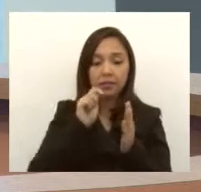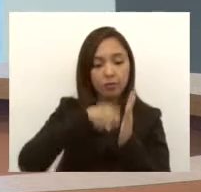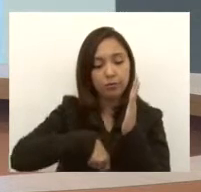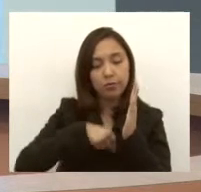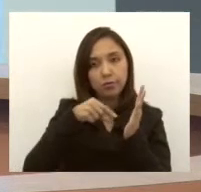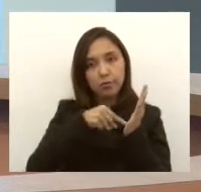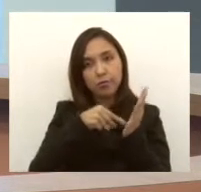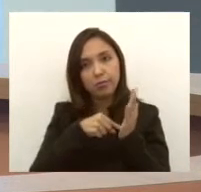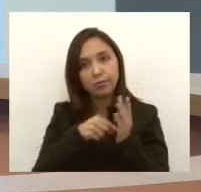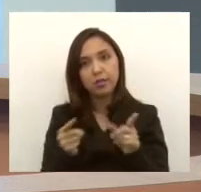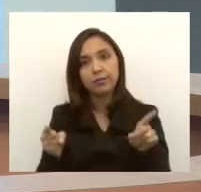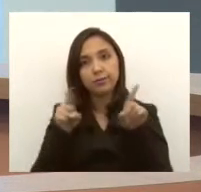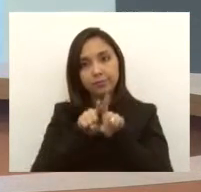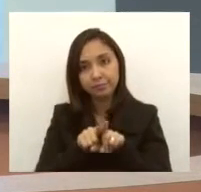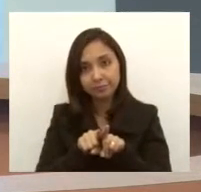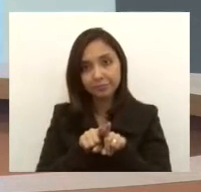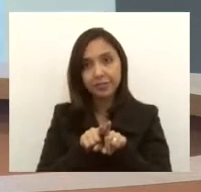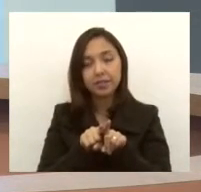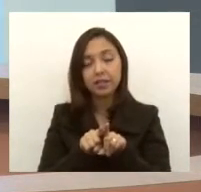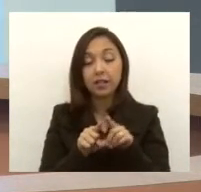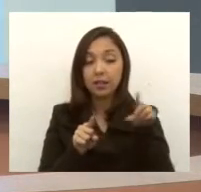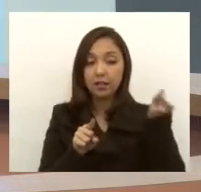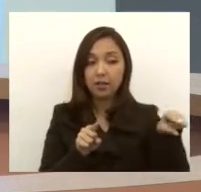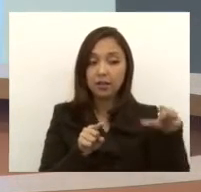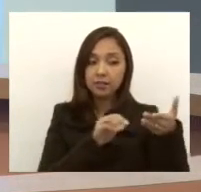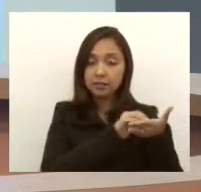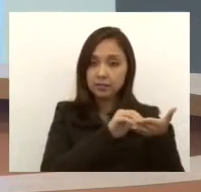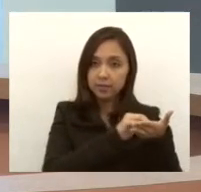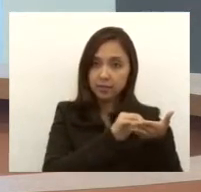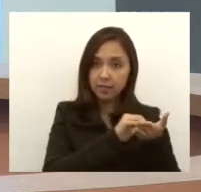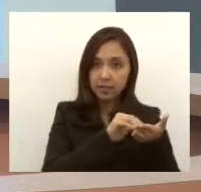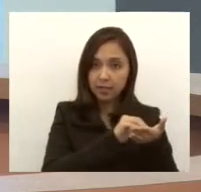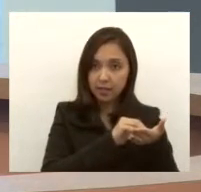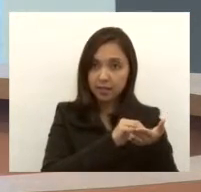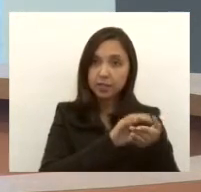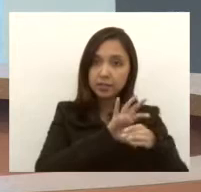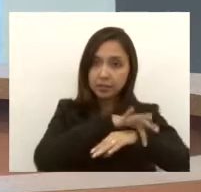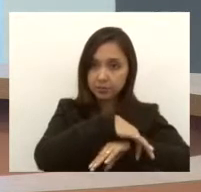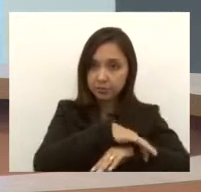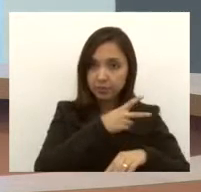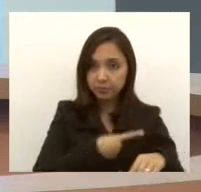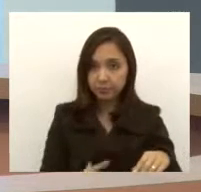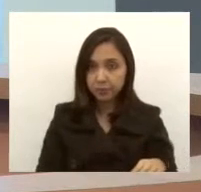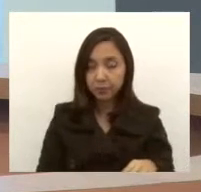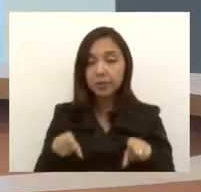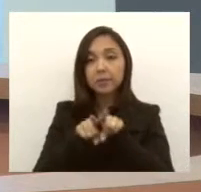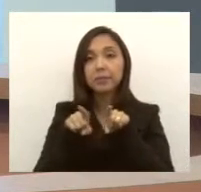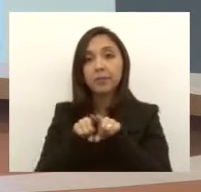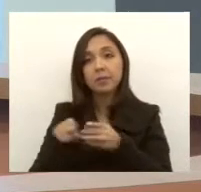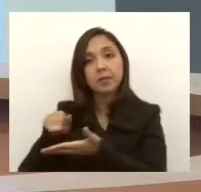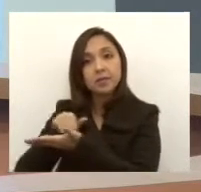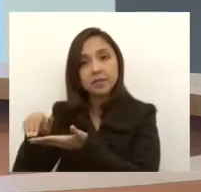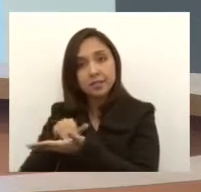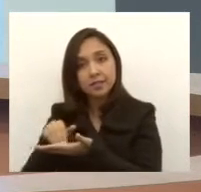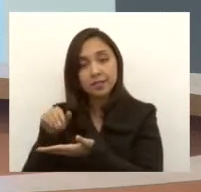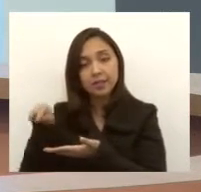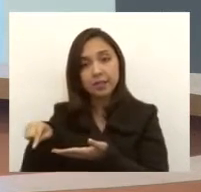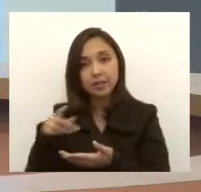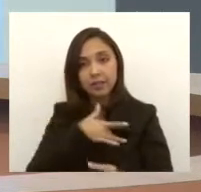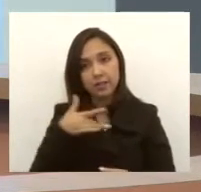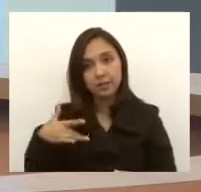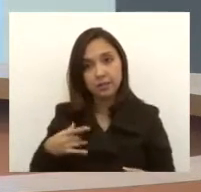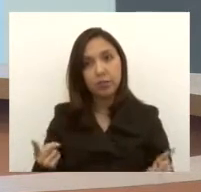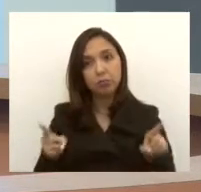contrato de parceria entre a Secretaria Estadual de Segurança Pública e a Secretaria de